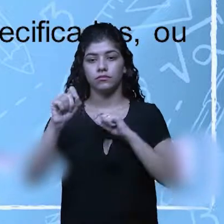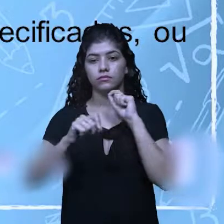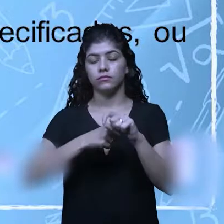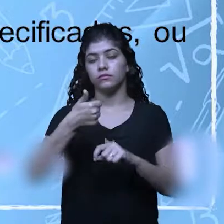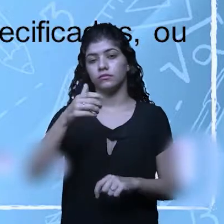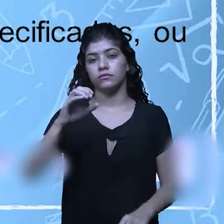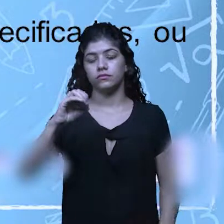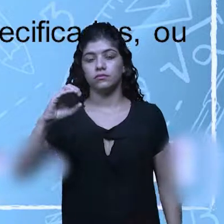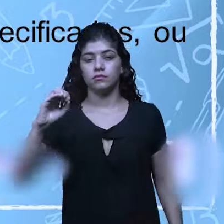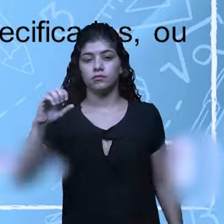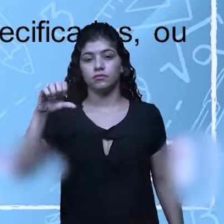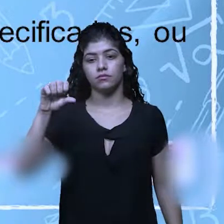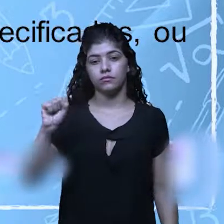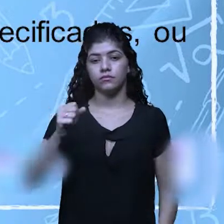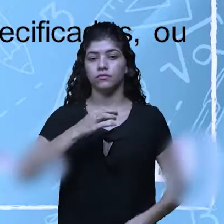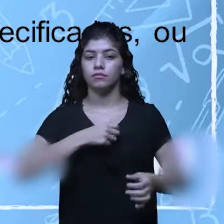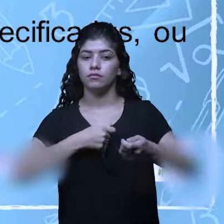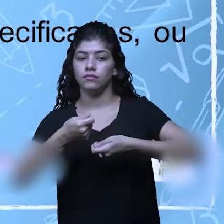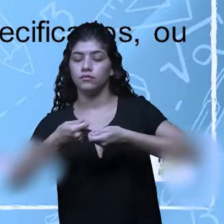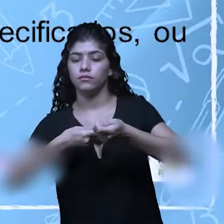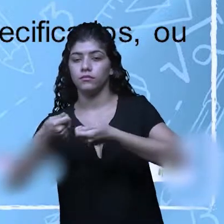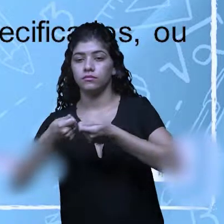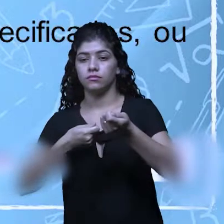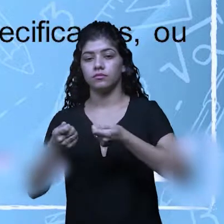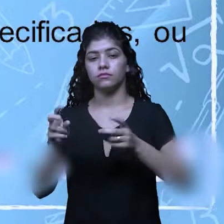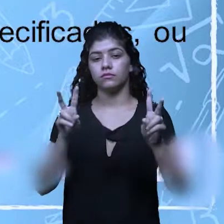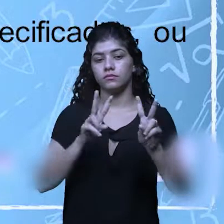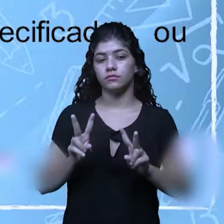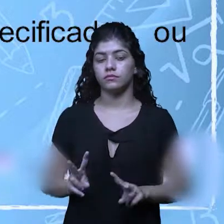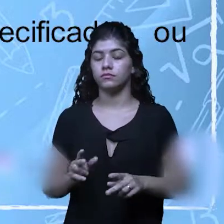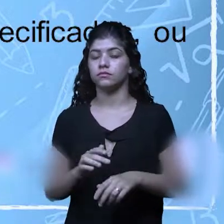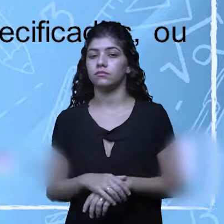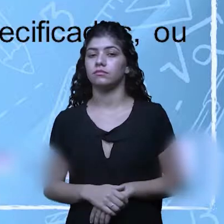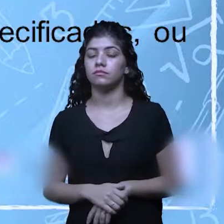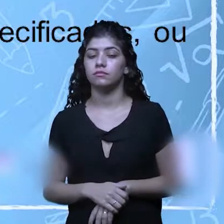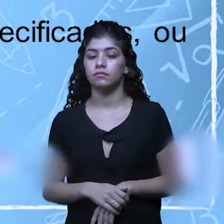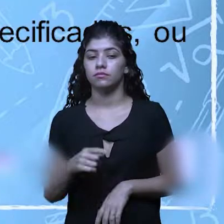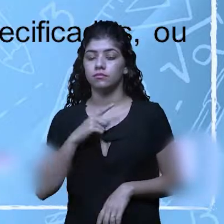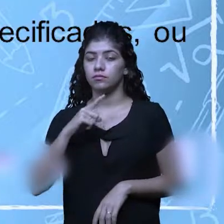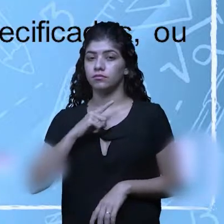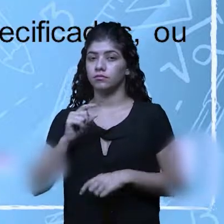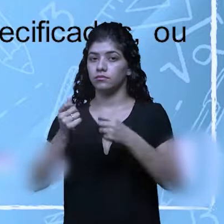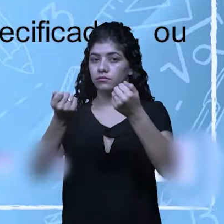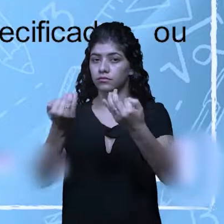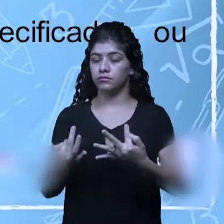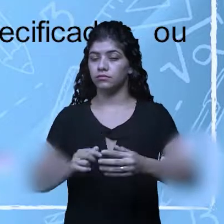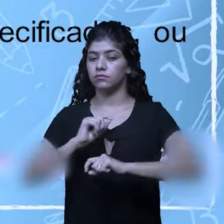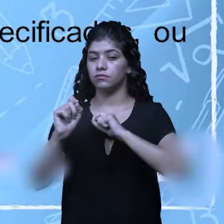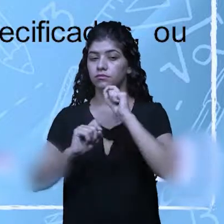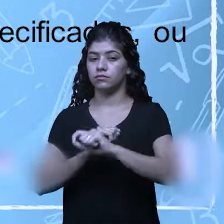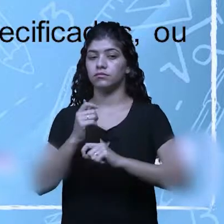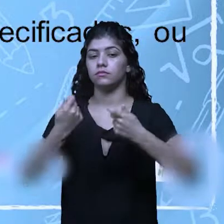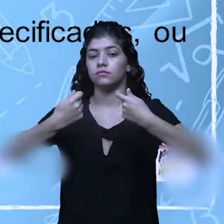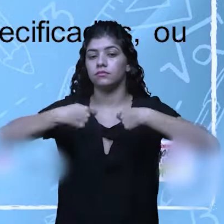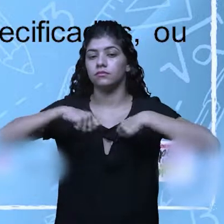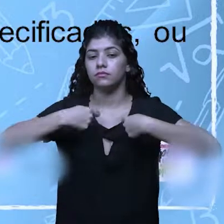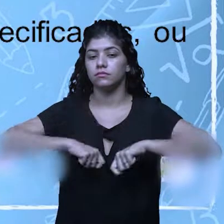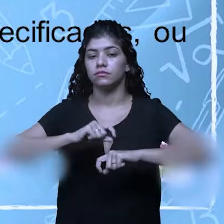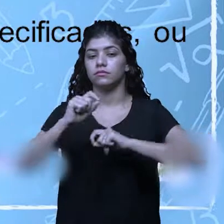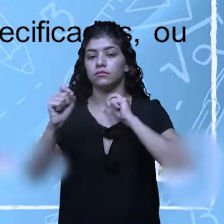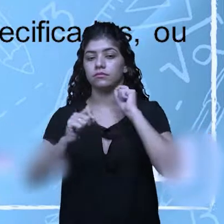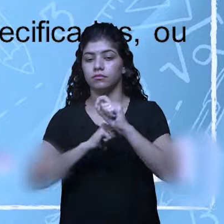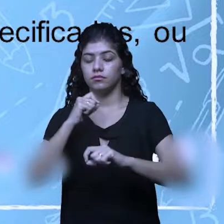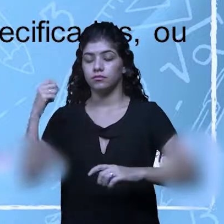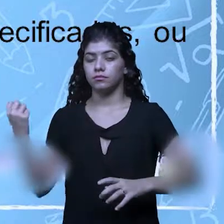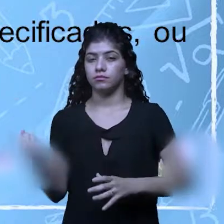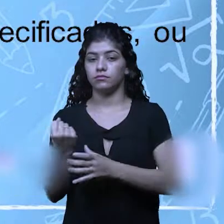no item 7.6, controle de equipamentos de monitoramento e medição, estabelece o seguinte: quando